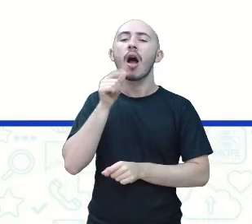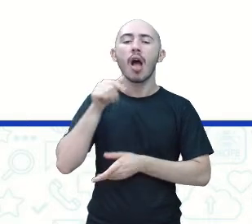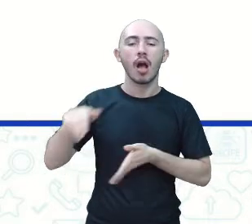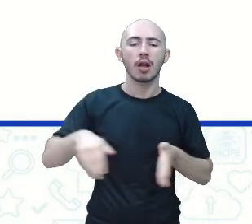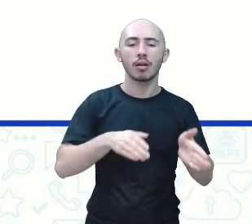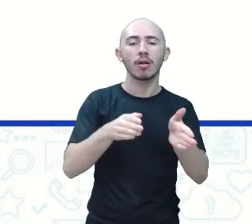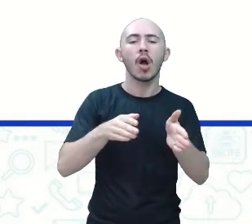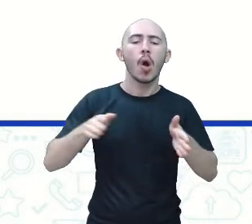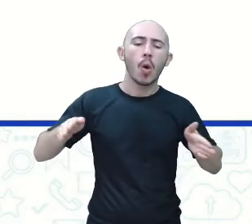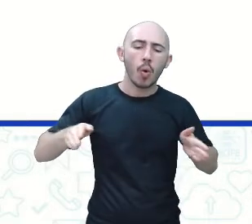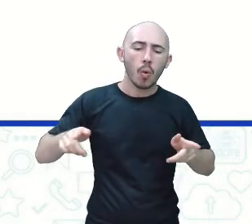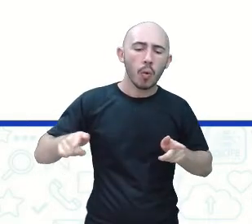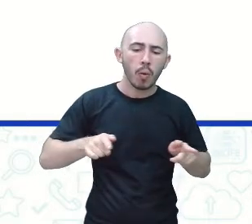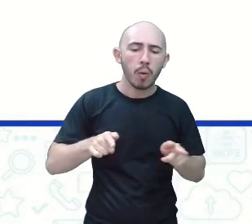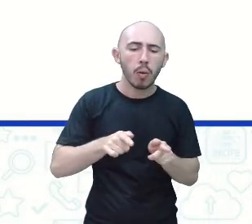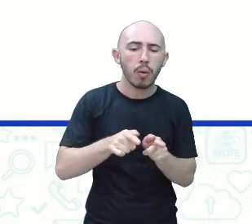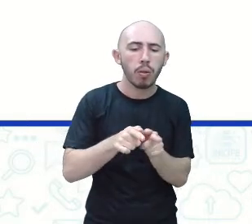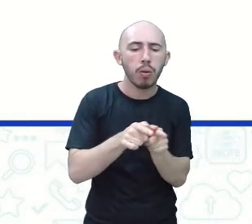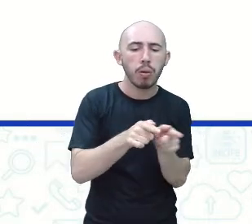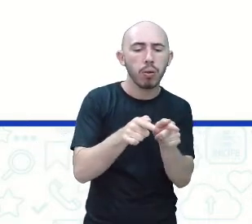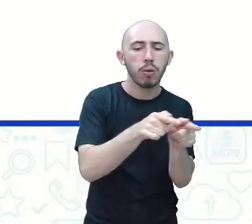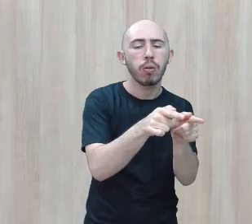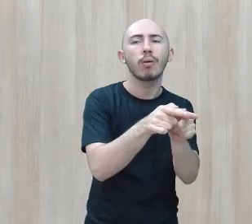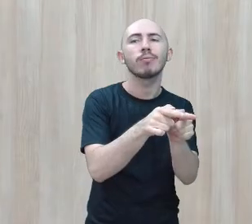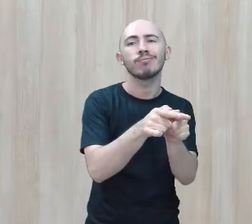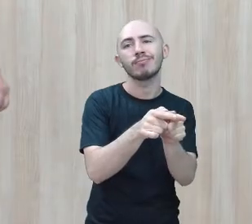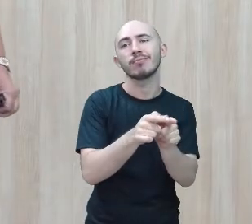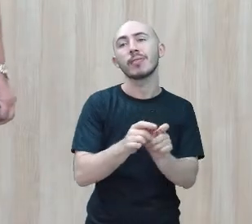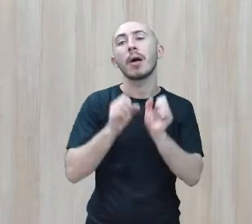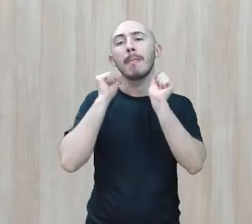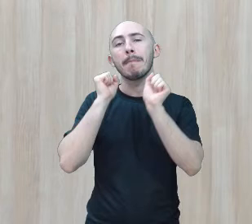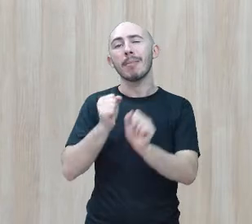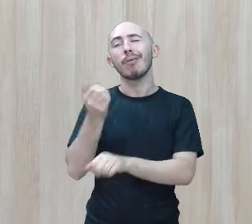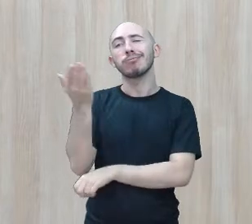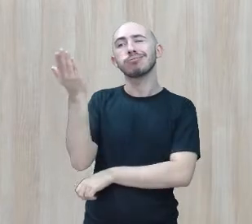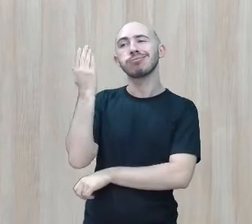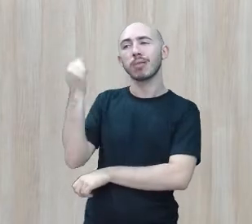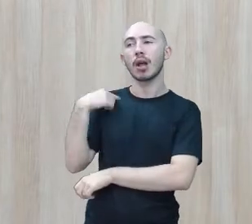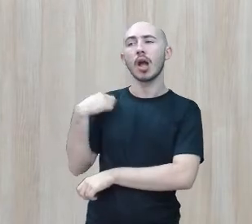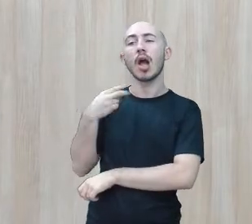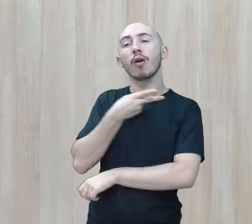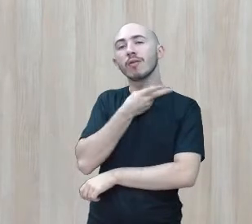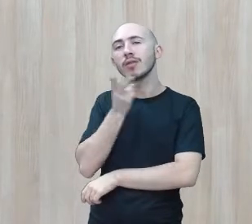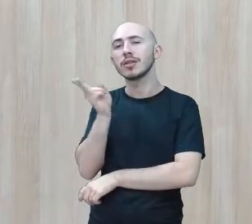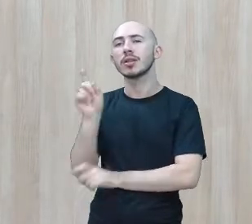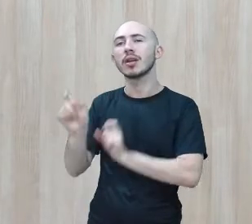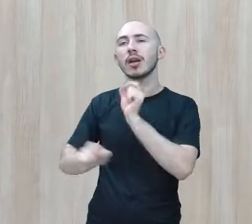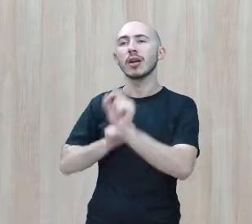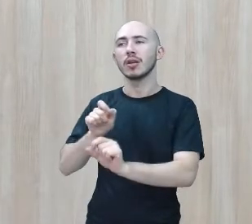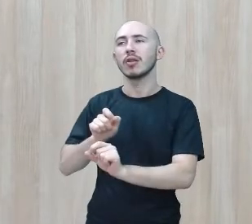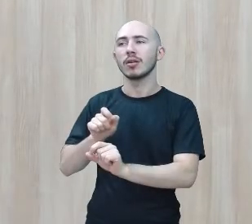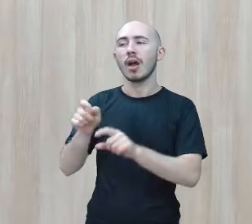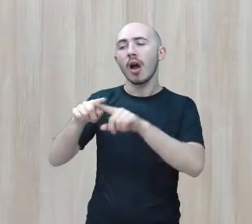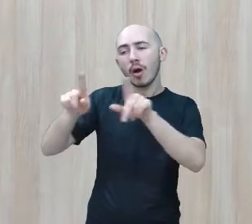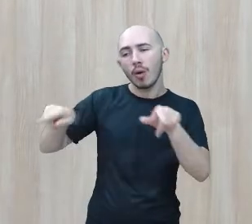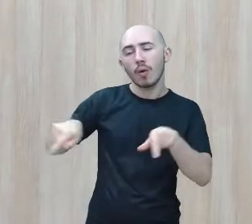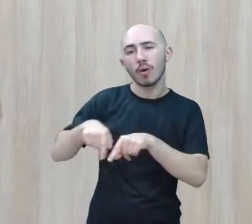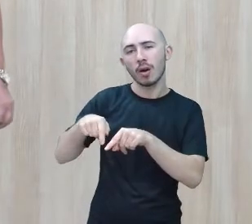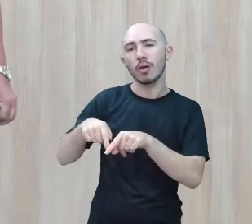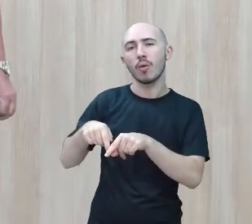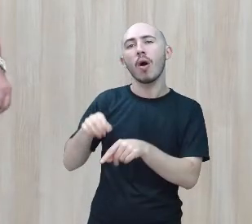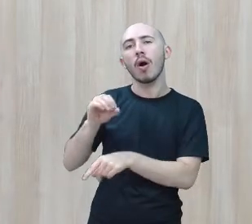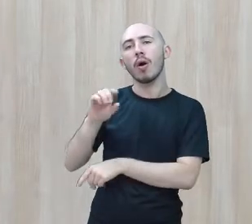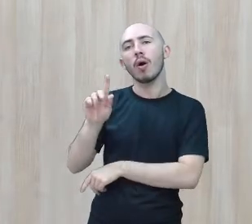mais profunda. Em alguns anos atrás, eu visitando a Lagoa Olho d'Água, a conhecida lá em